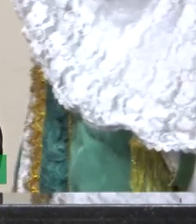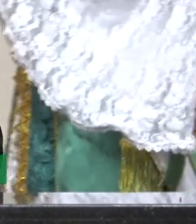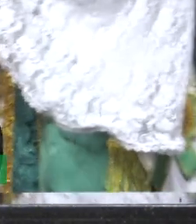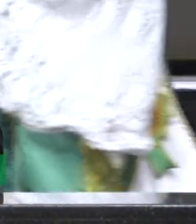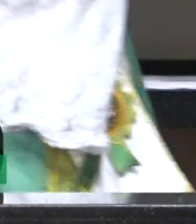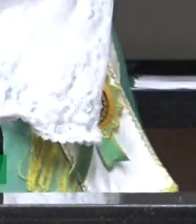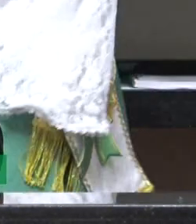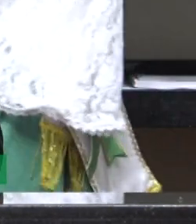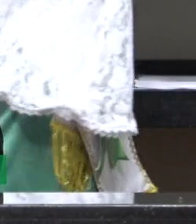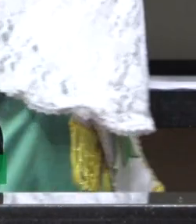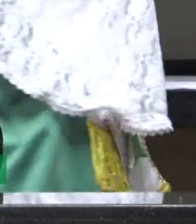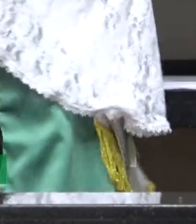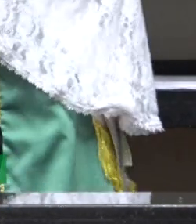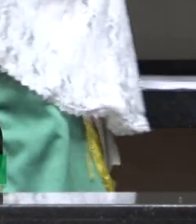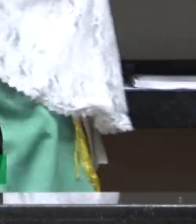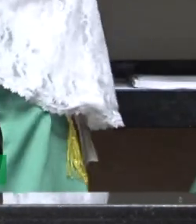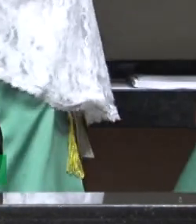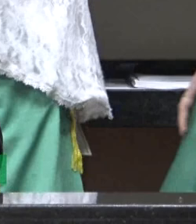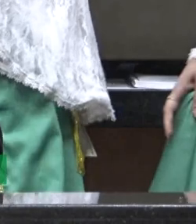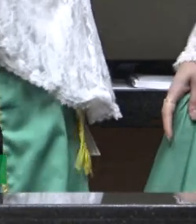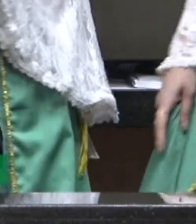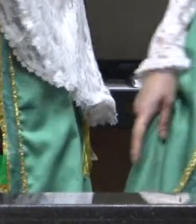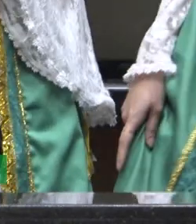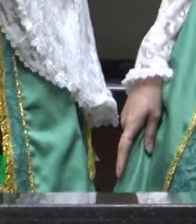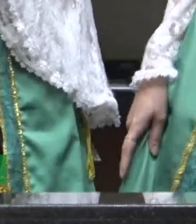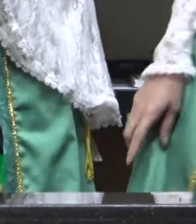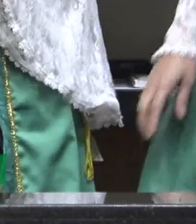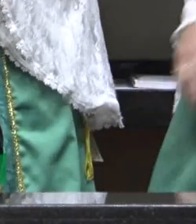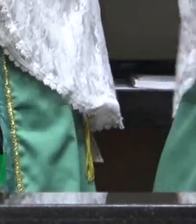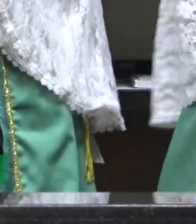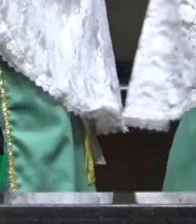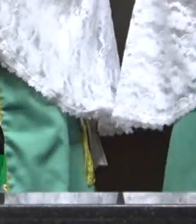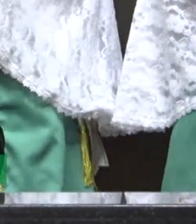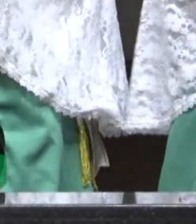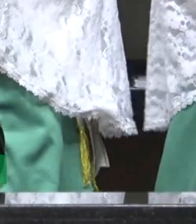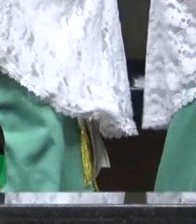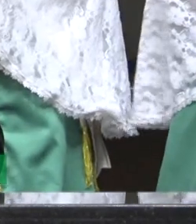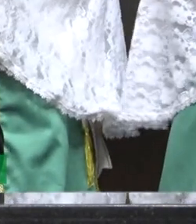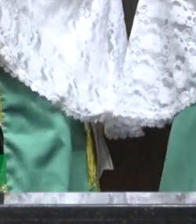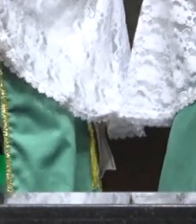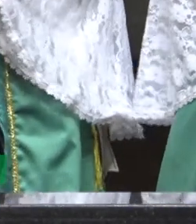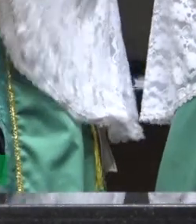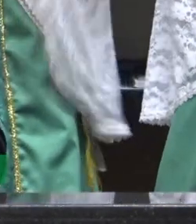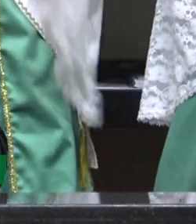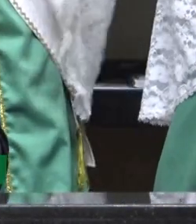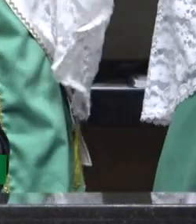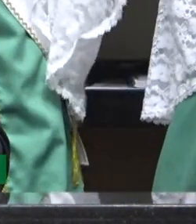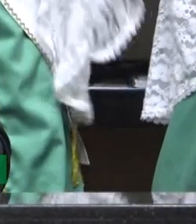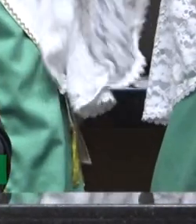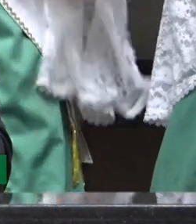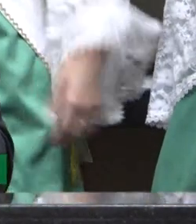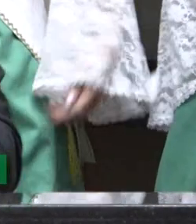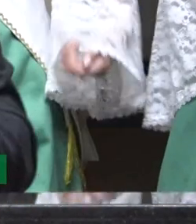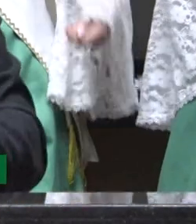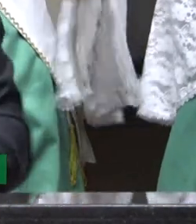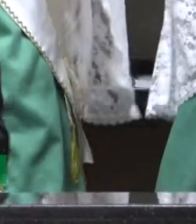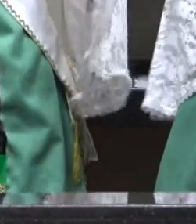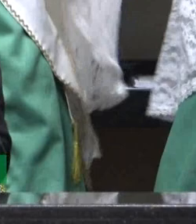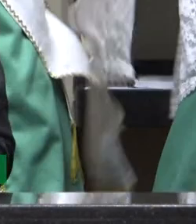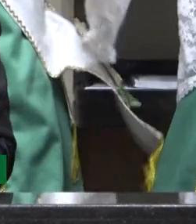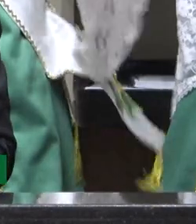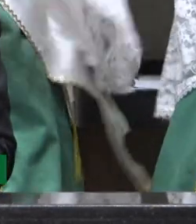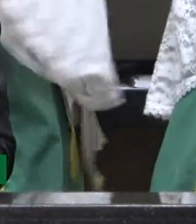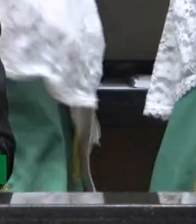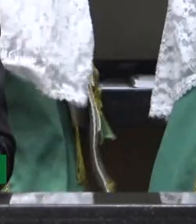28 de Abril a 1º de Maio de 2023 tendo tempo de até 10 minutos para se pronunciarem